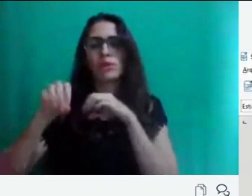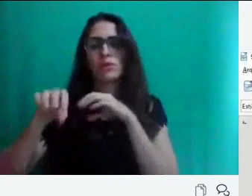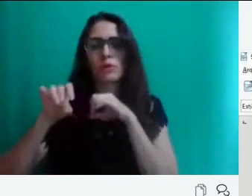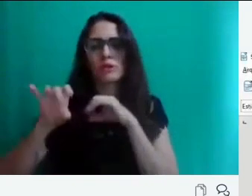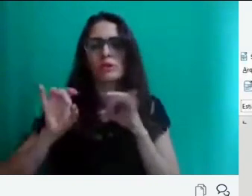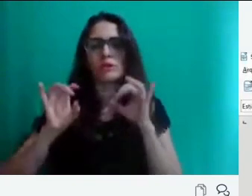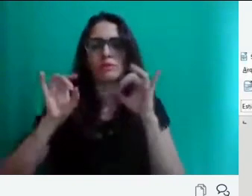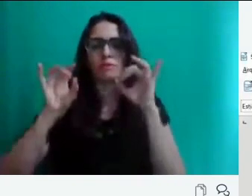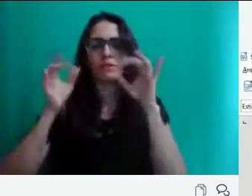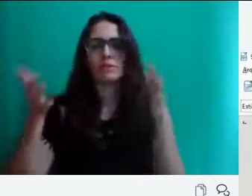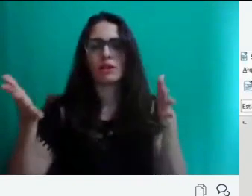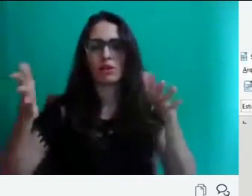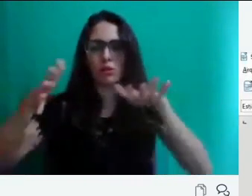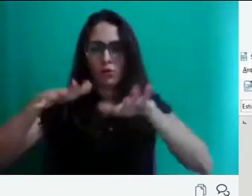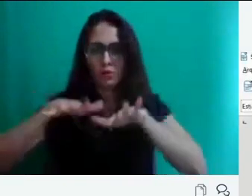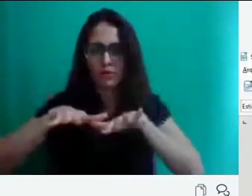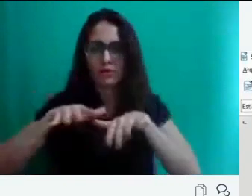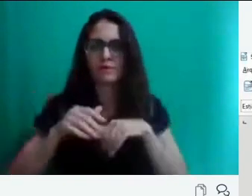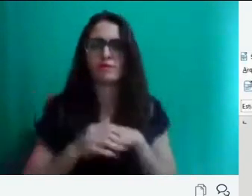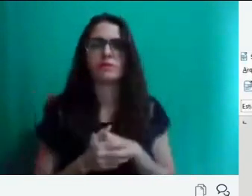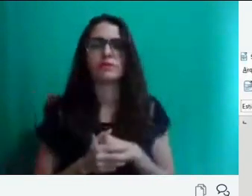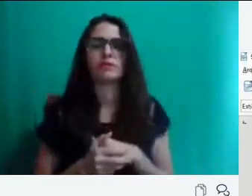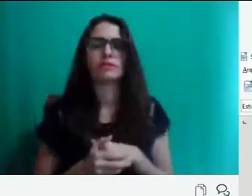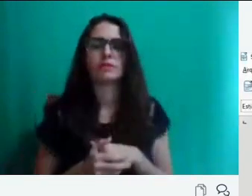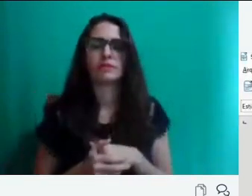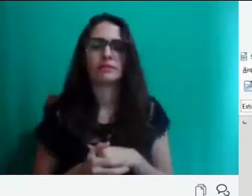Especial Inclusiva.